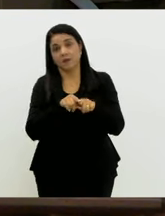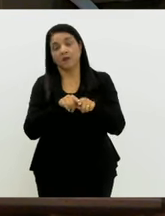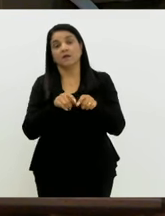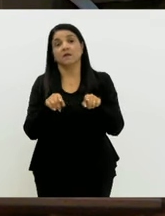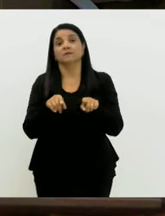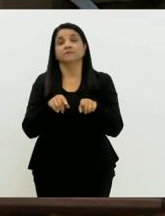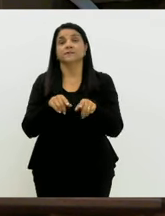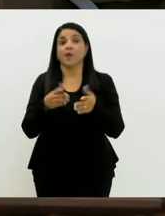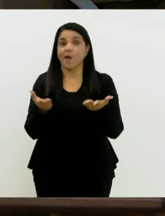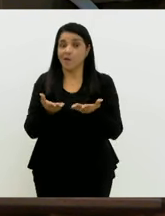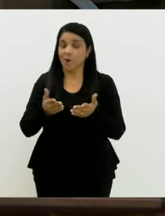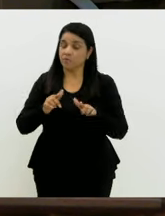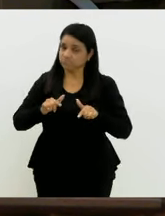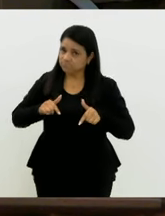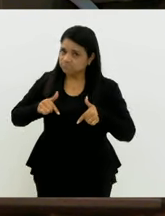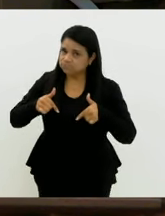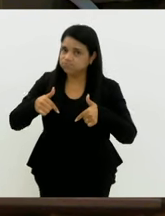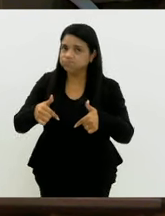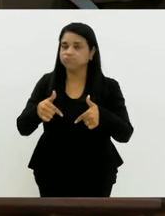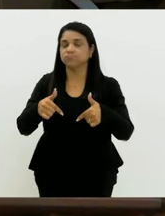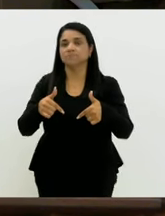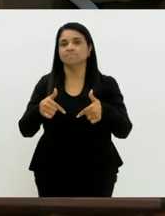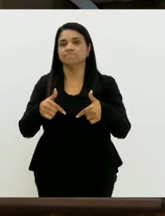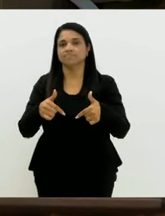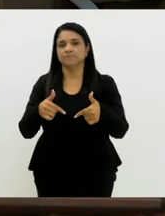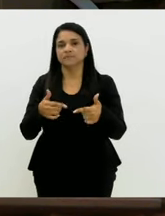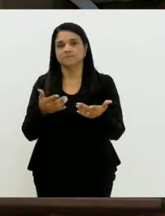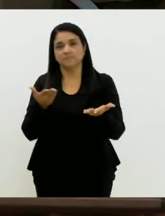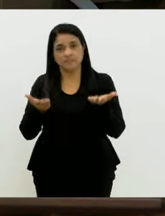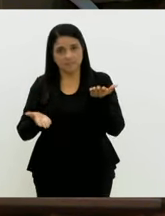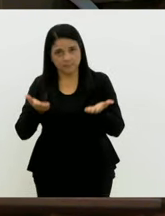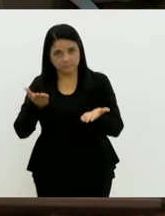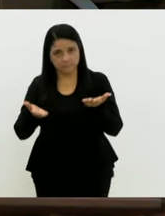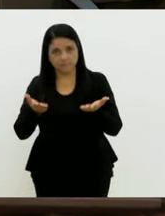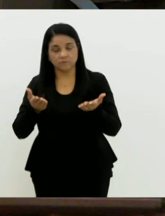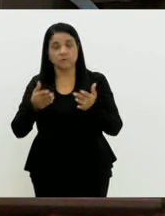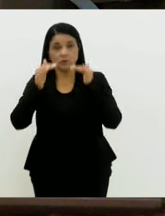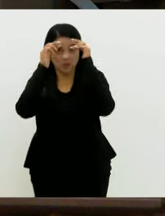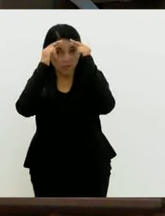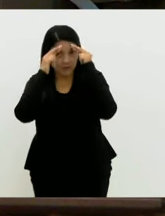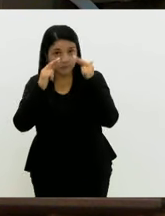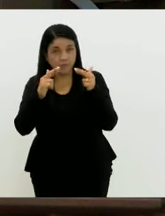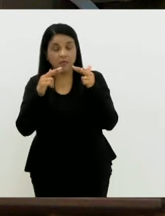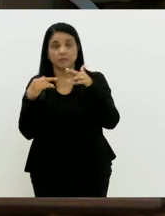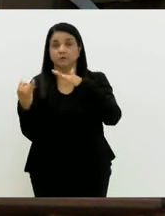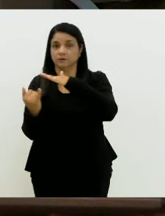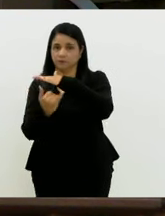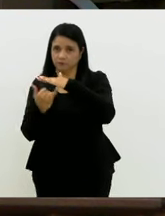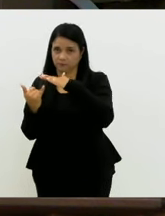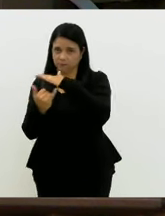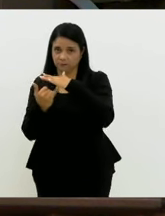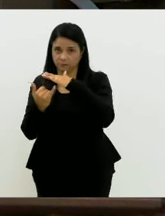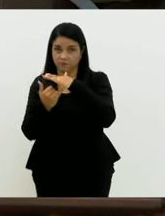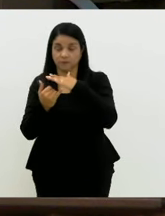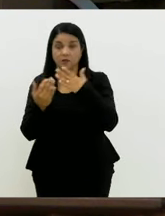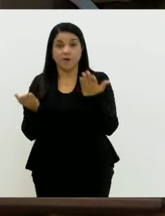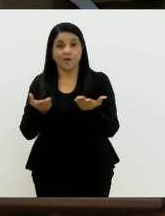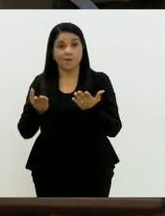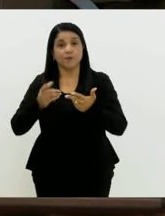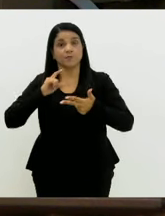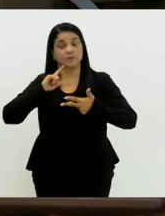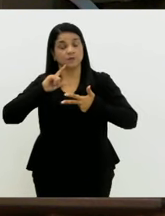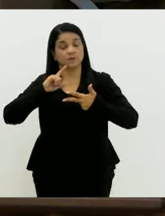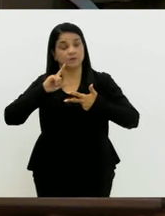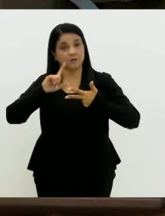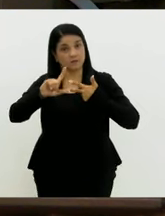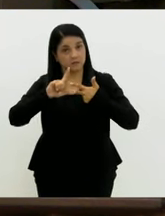estamos enfrentando de maneira muito equilibrada, com respeito às instituições. Então, aqui, diante do Poder Legislativo, igual eu tenho orgulho